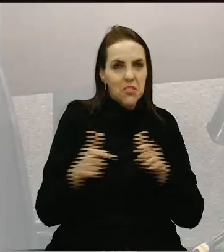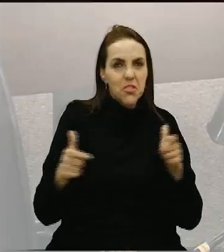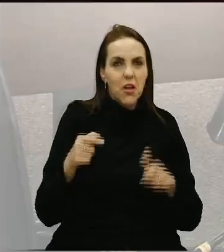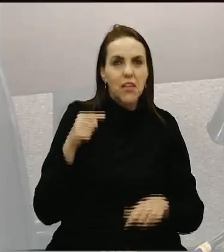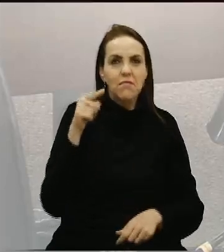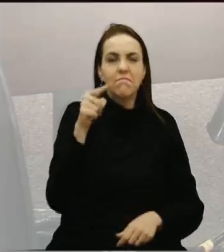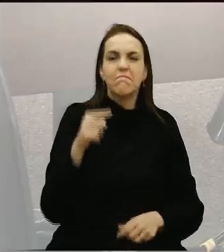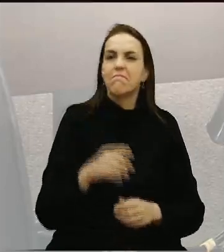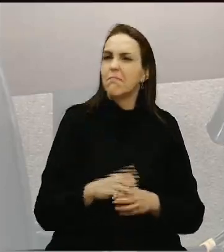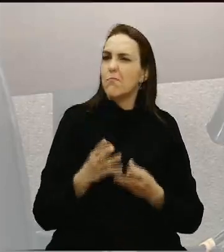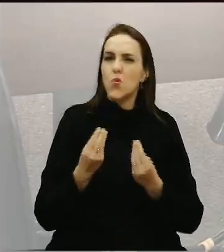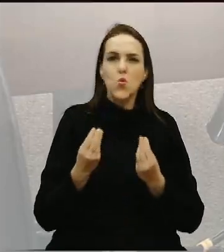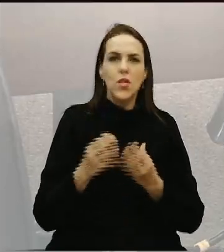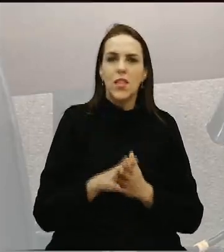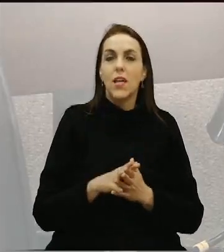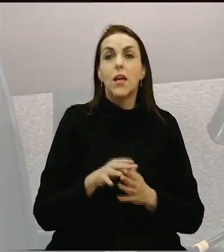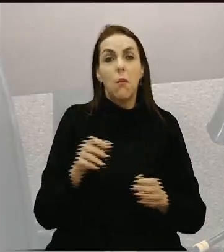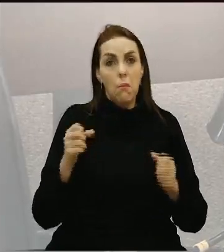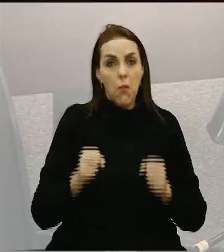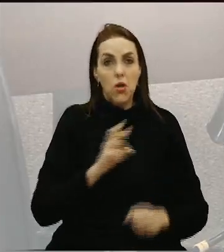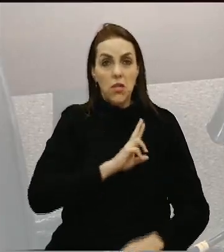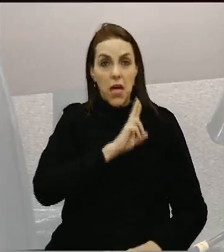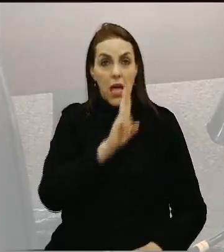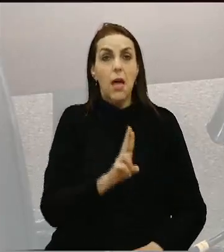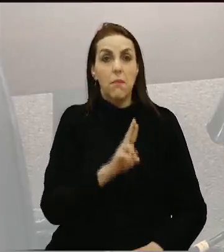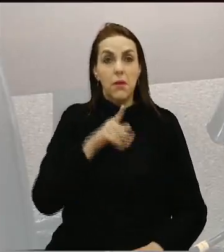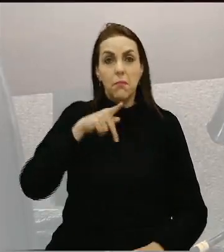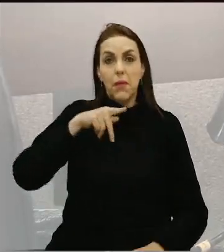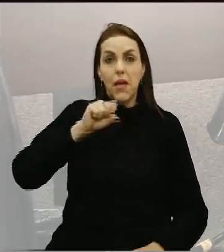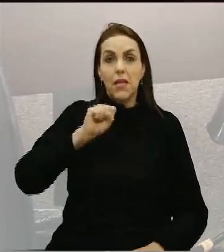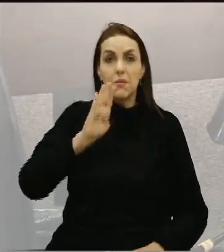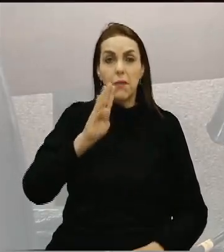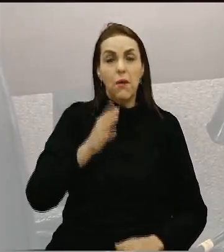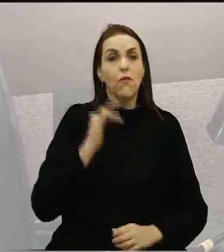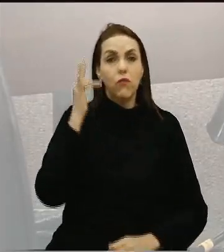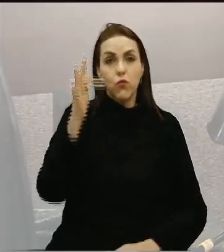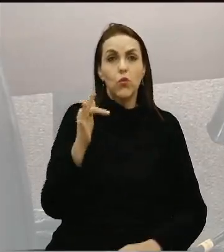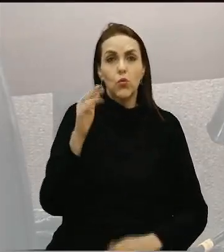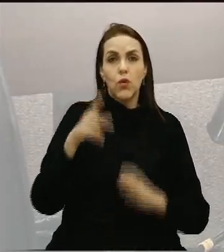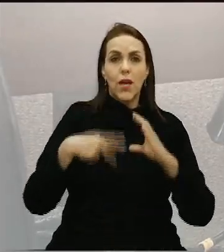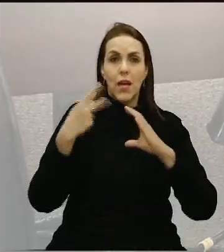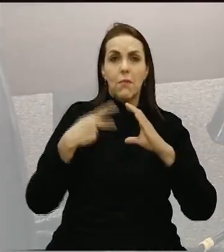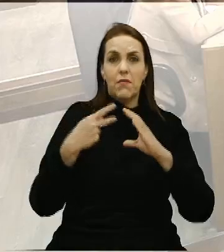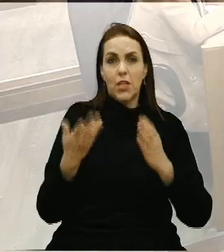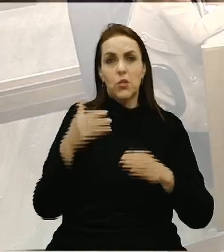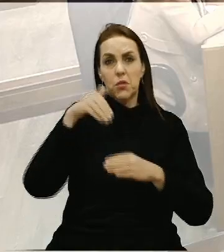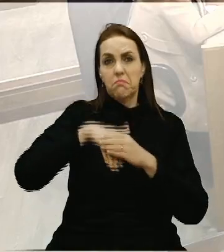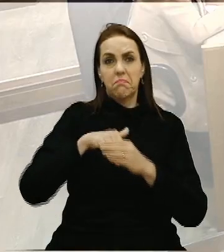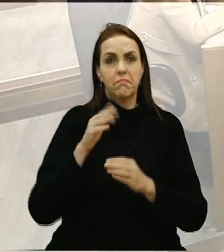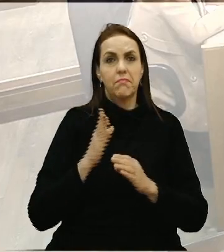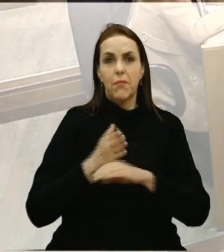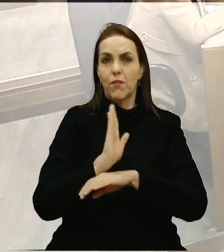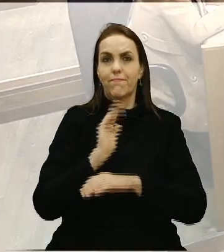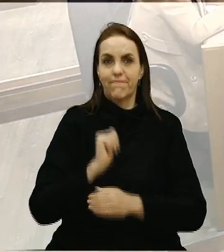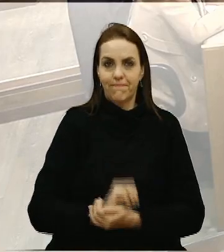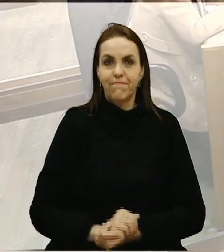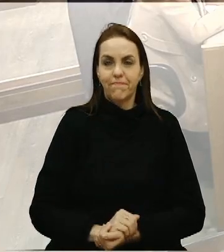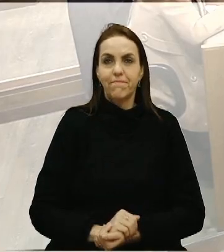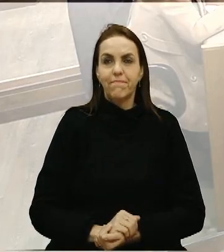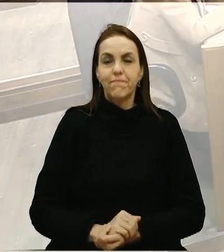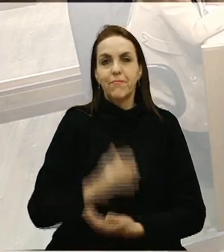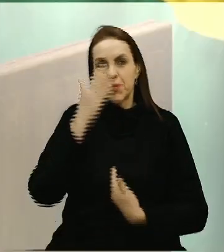caminhada para que possa estar representando o PSB aqui na Câmara de Vereadores. Obrigado, vereador D'Ambrós. Obrigado. Eu